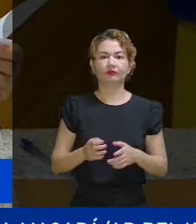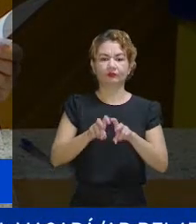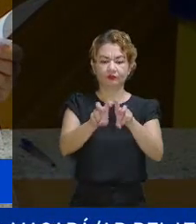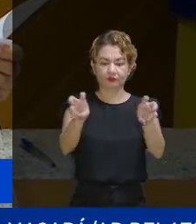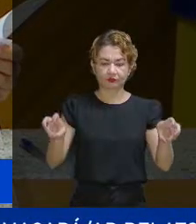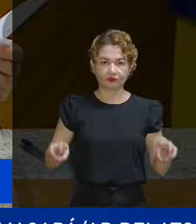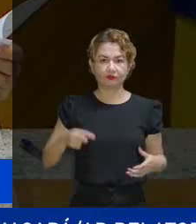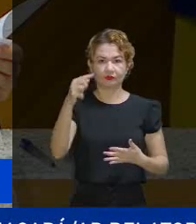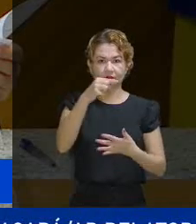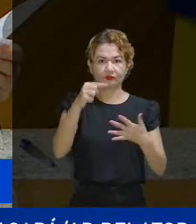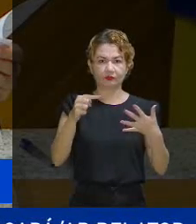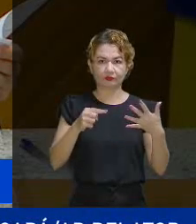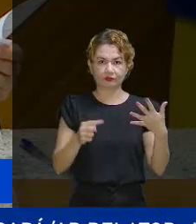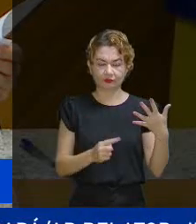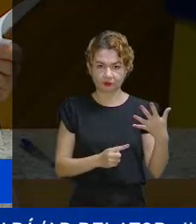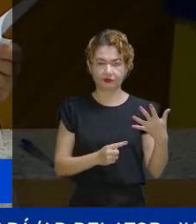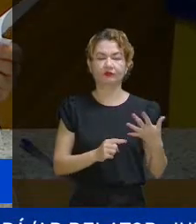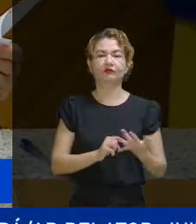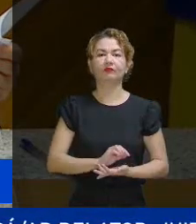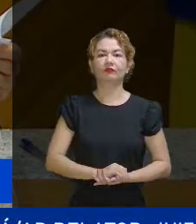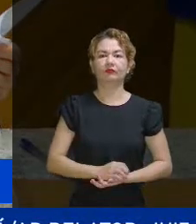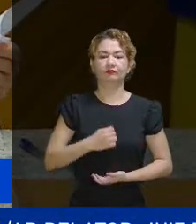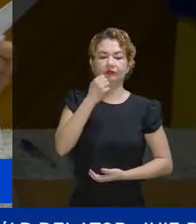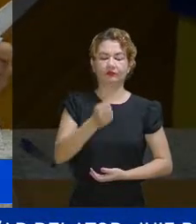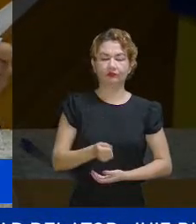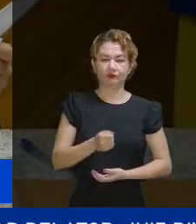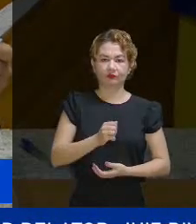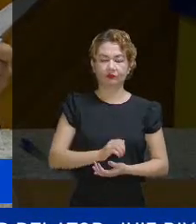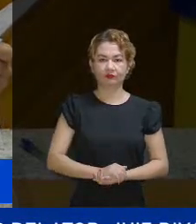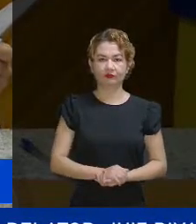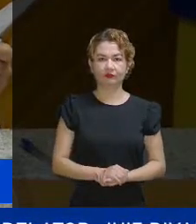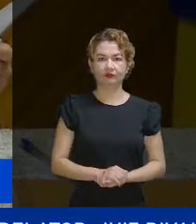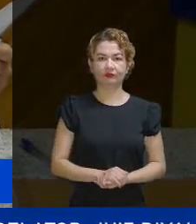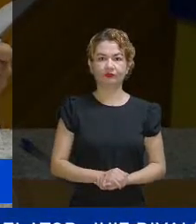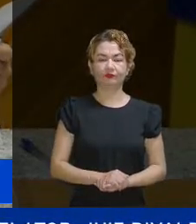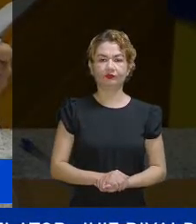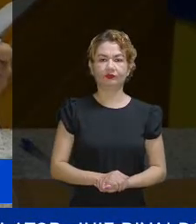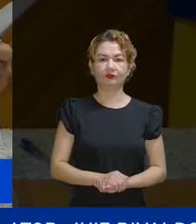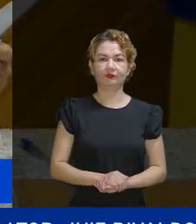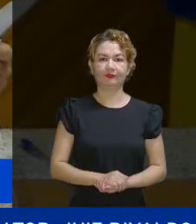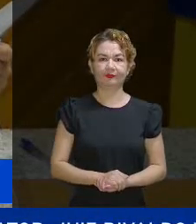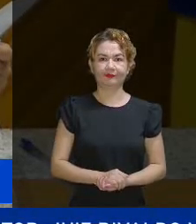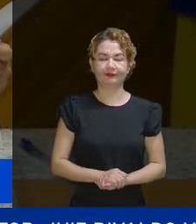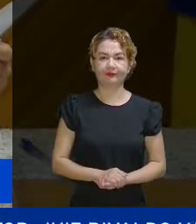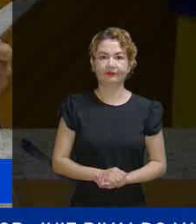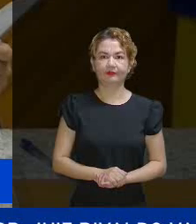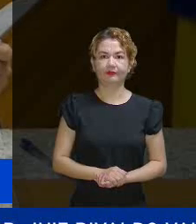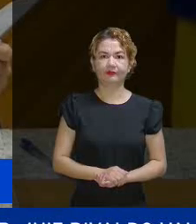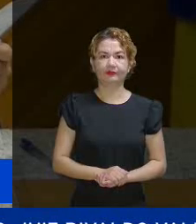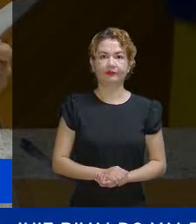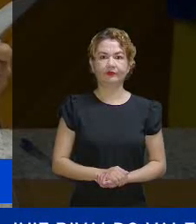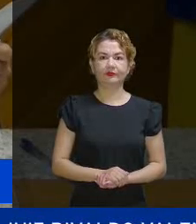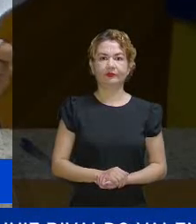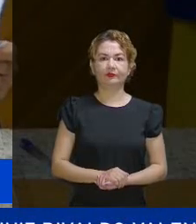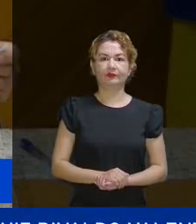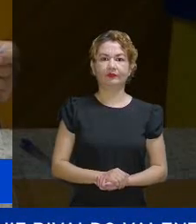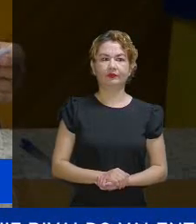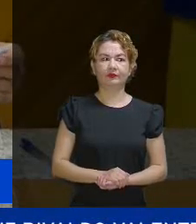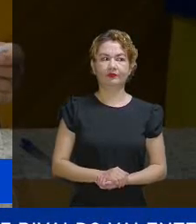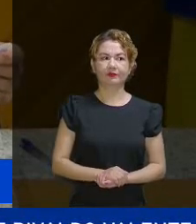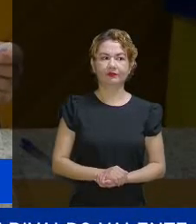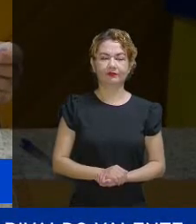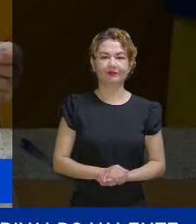Atuarão como vogais juízes Agostino Silvério, Anselmo Gonçalves, a juíza Tina Souza e o juiz Normande